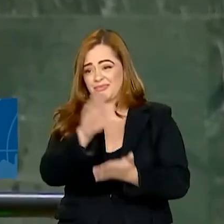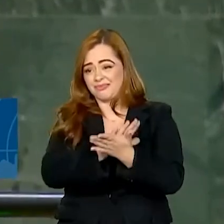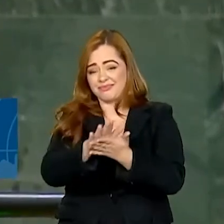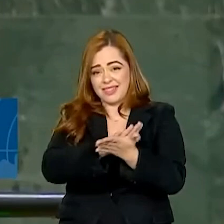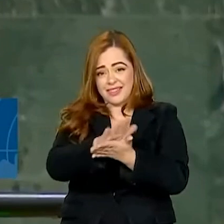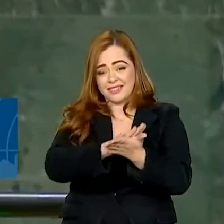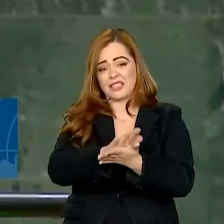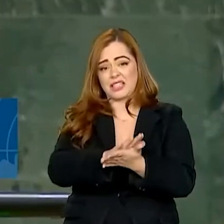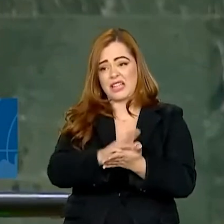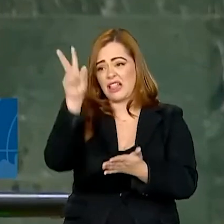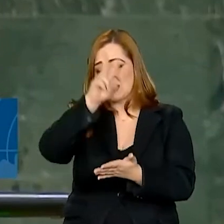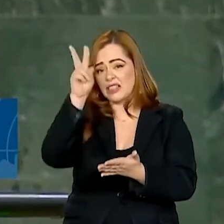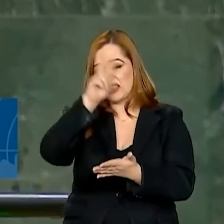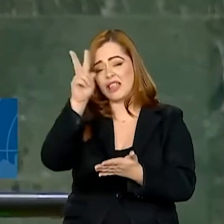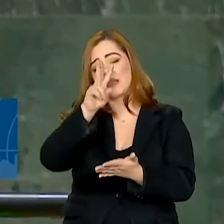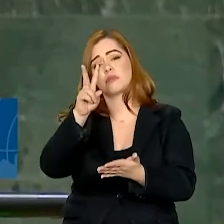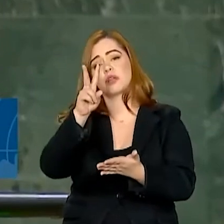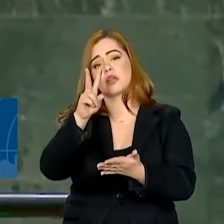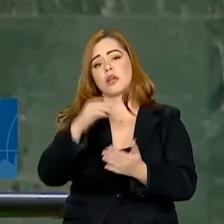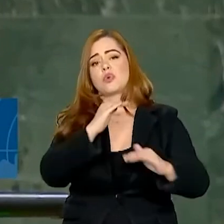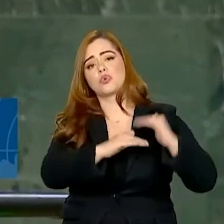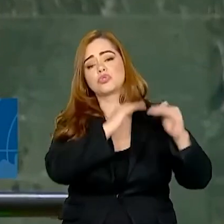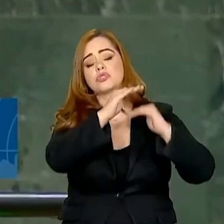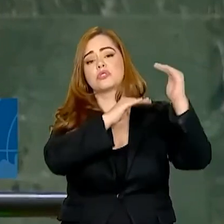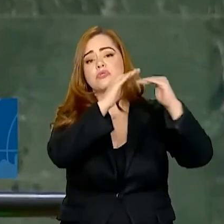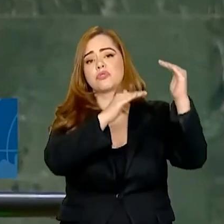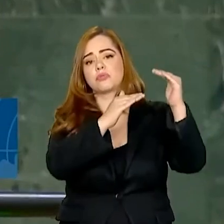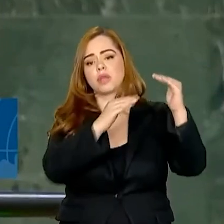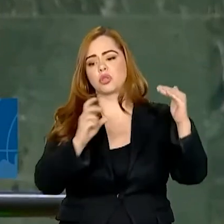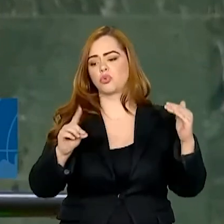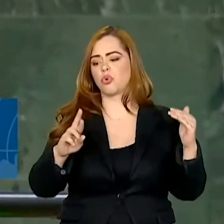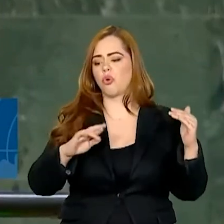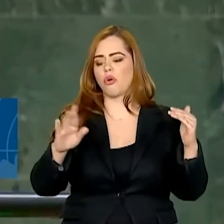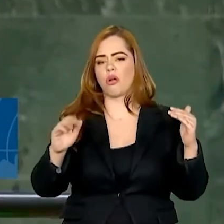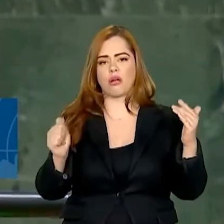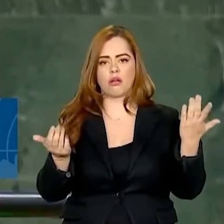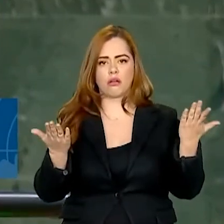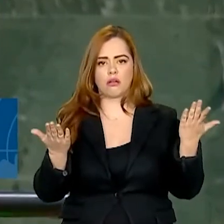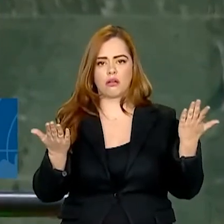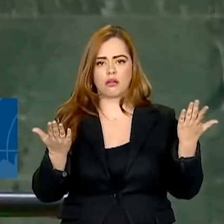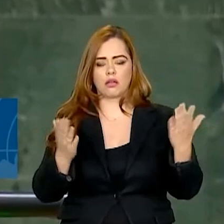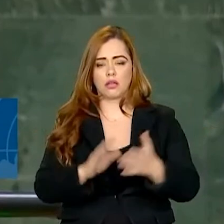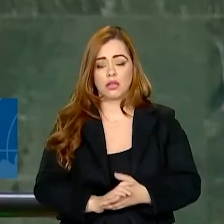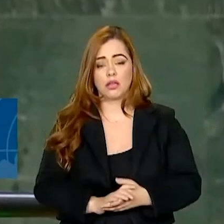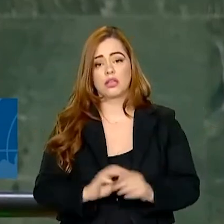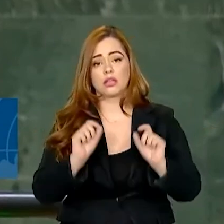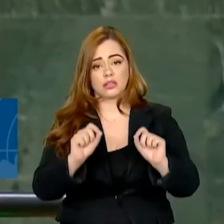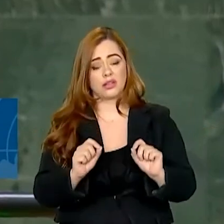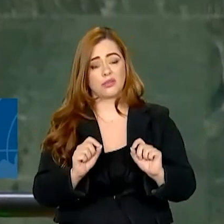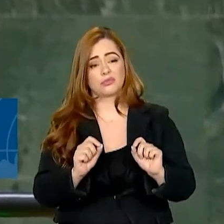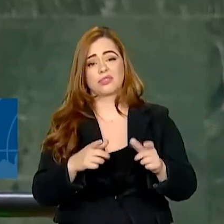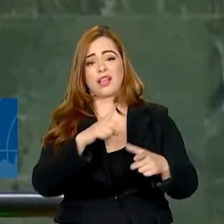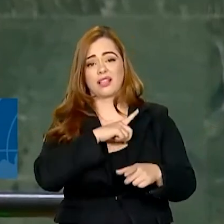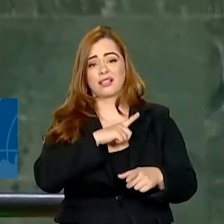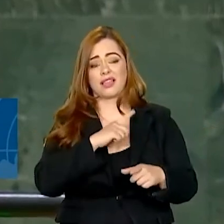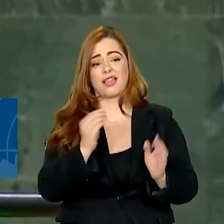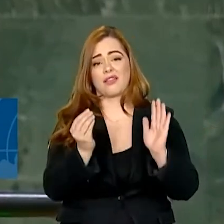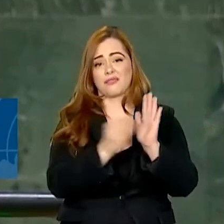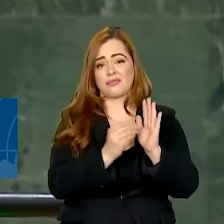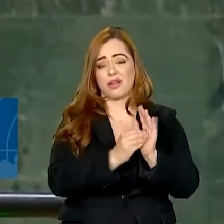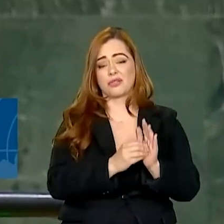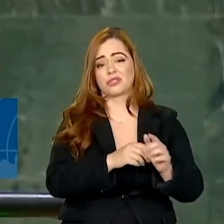Ninguém mais se recorda da rodada do desenvolvimento de Doha. Nesse ínterim, o desemprego e